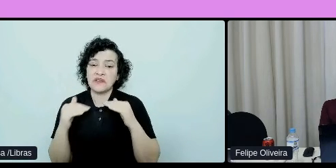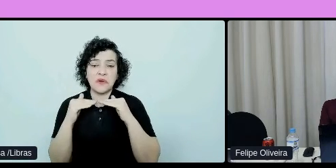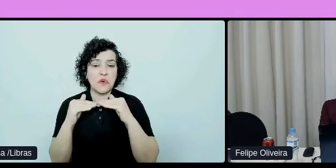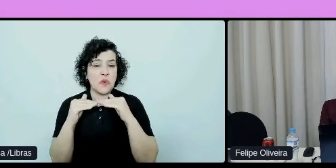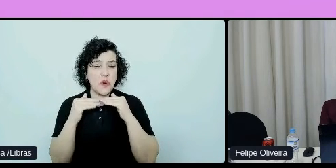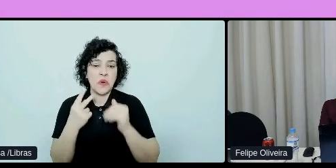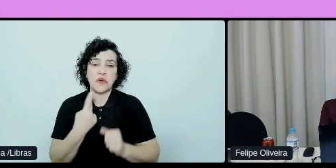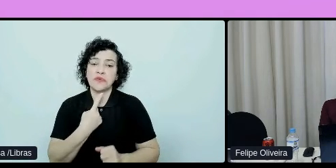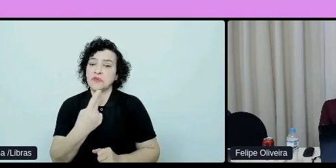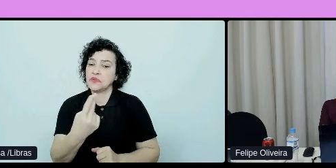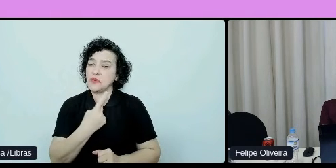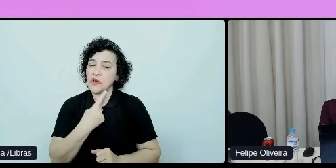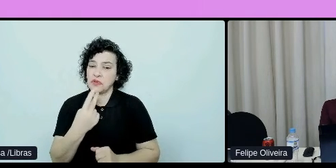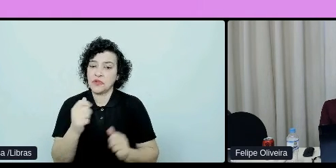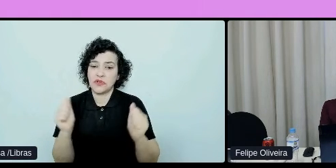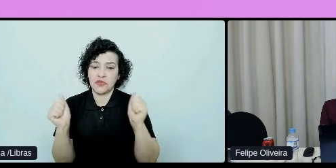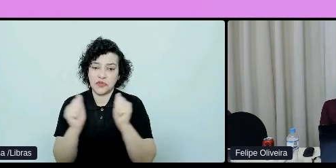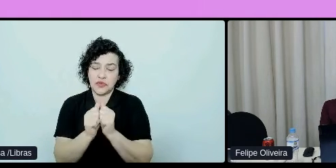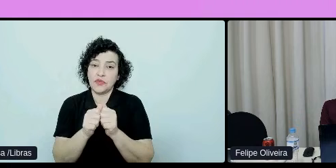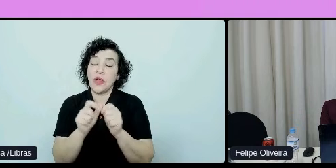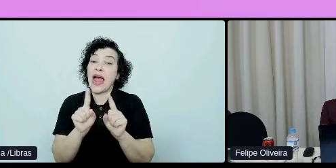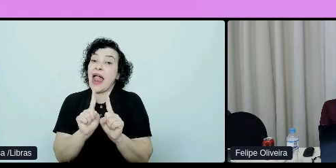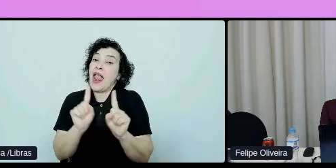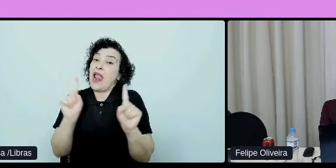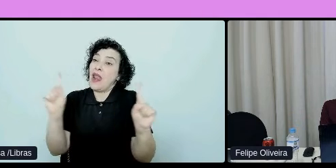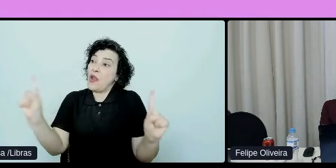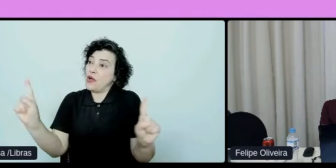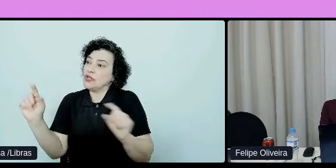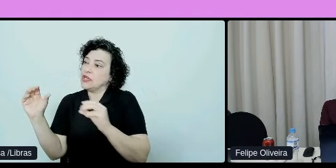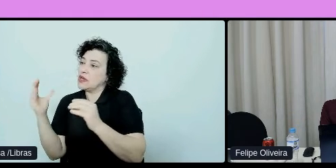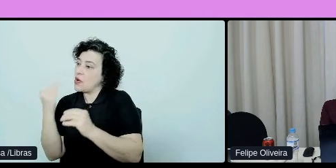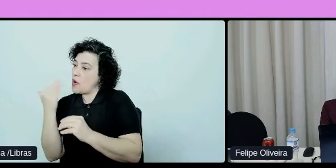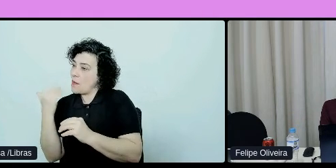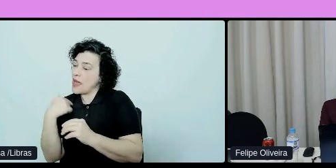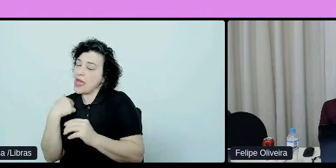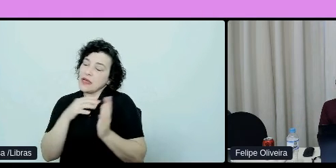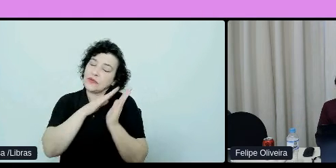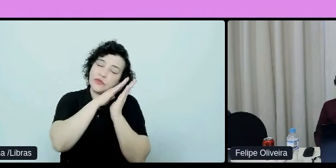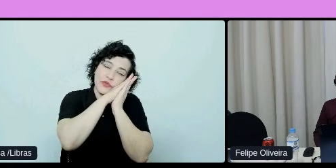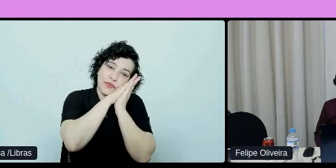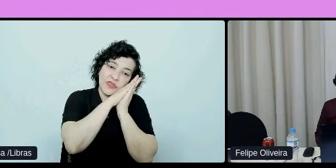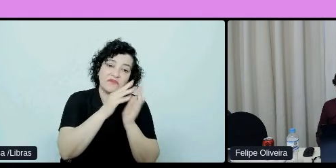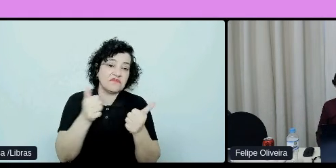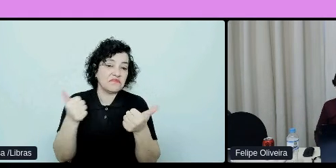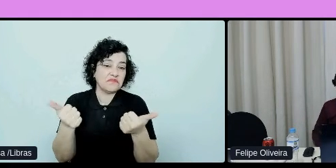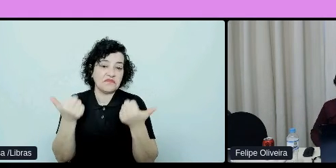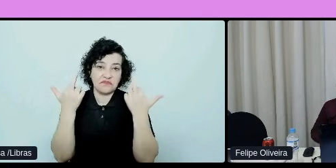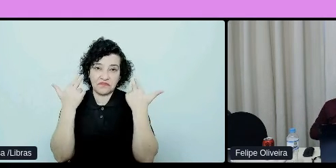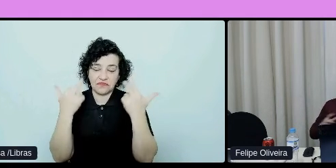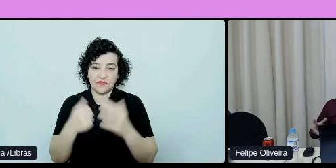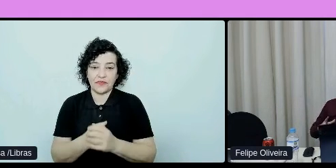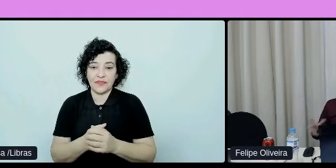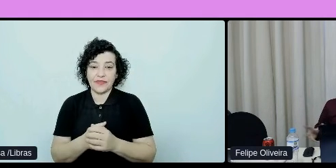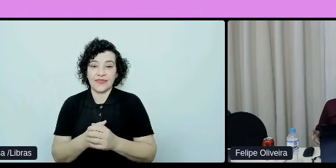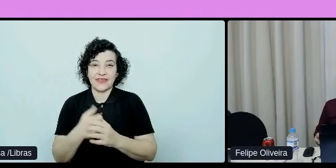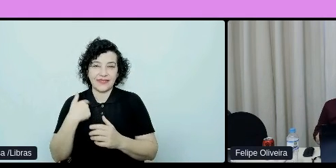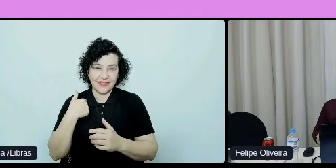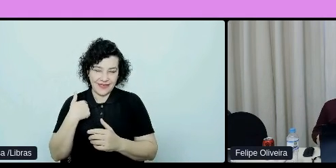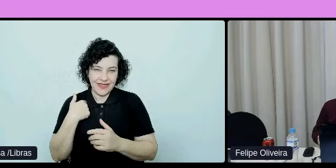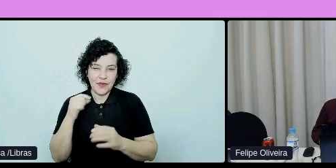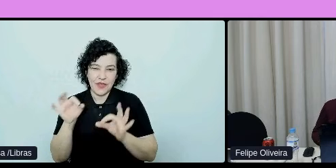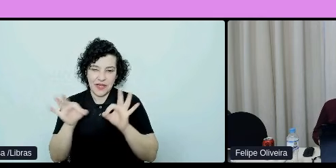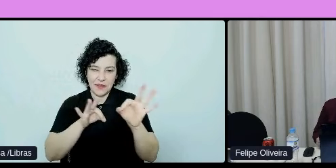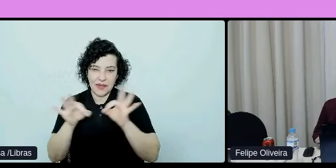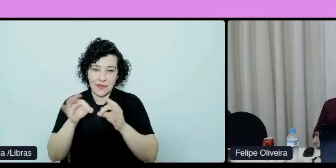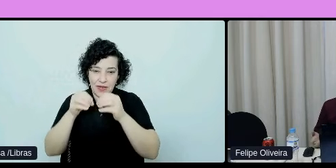consegue comer, só que não ali perto de mim, e a gente segue uma boa. Apesar de que, assim, né, se eu faço um ovo mexido em casa, alguma